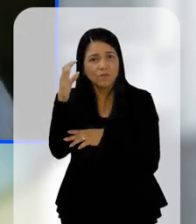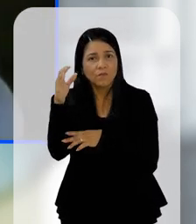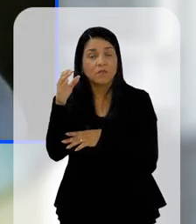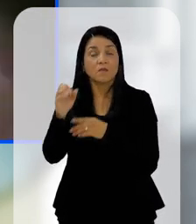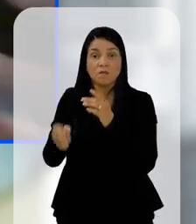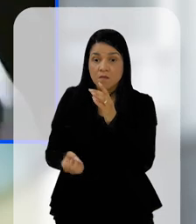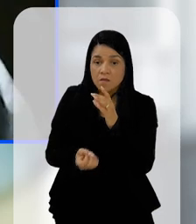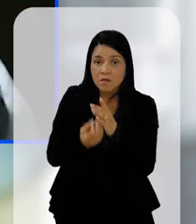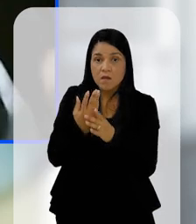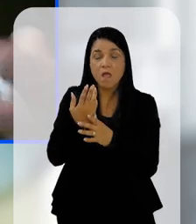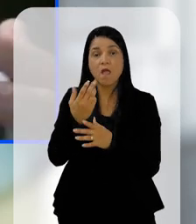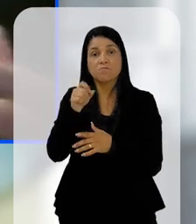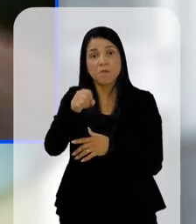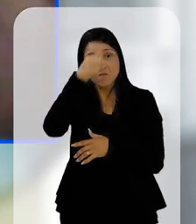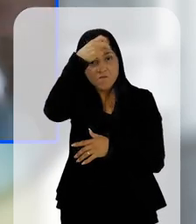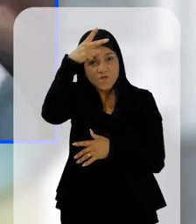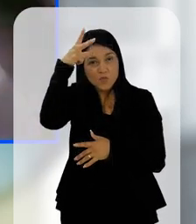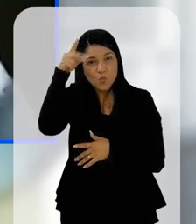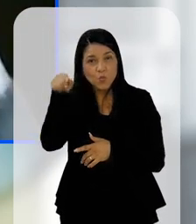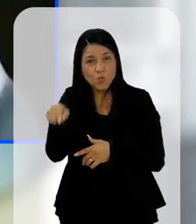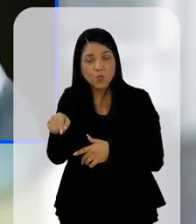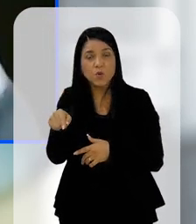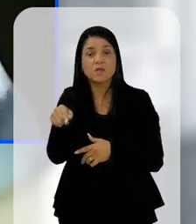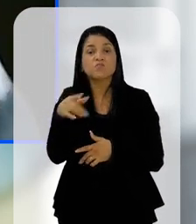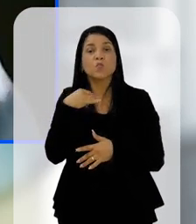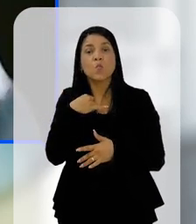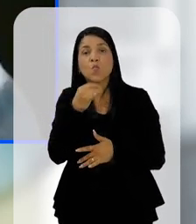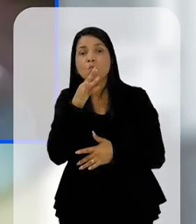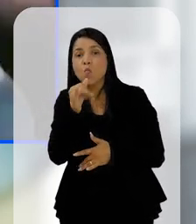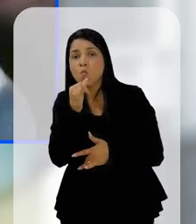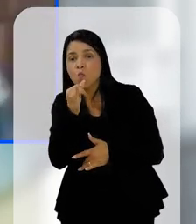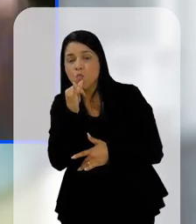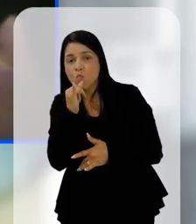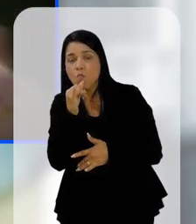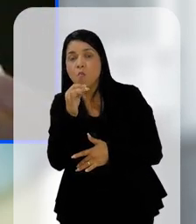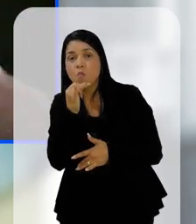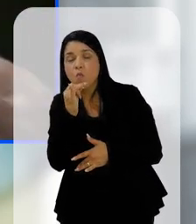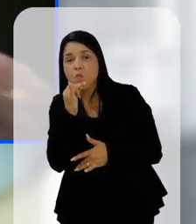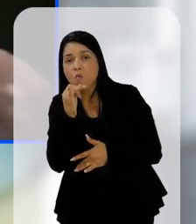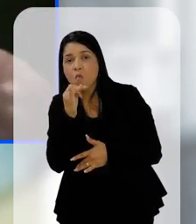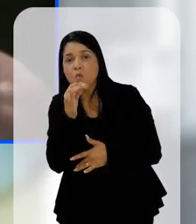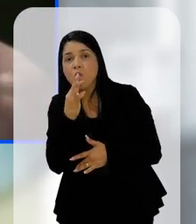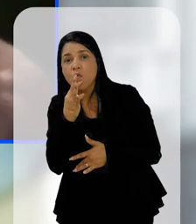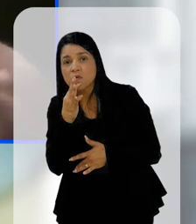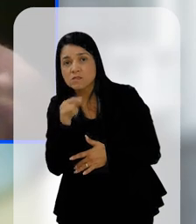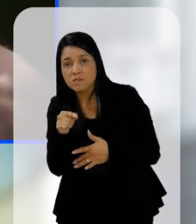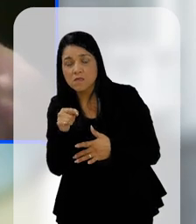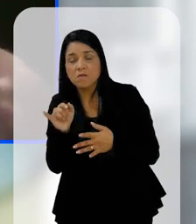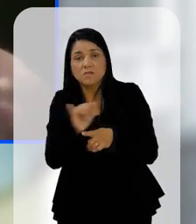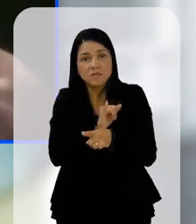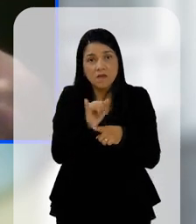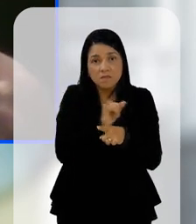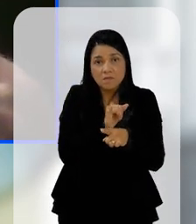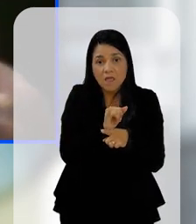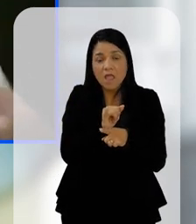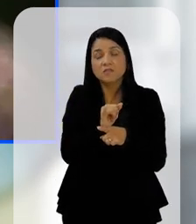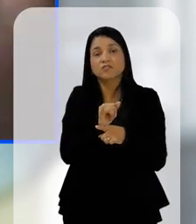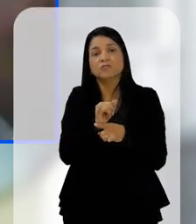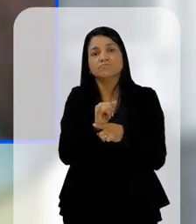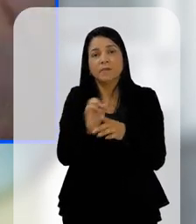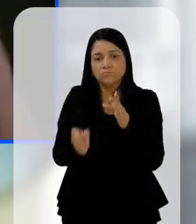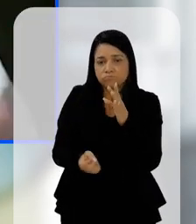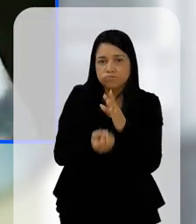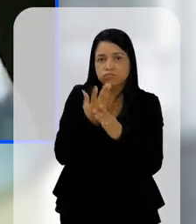dos governantes da população conhecerem esses mecanismos, introjetarem e criarem realmente